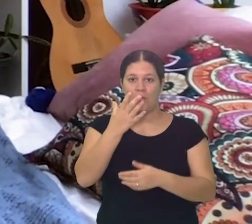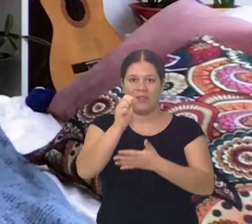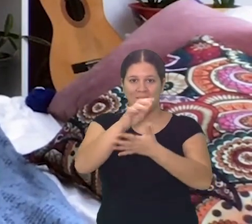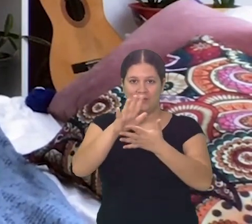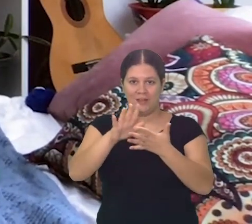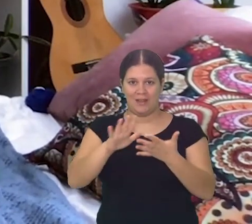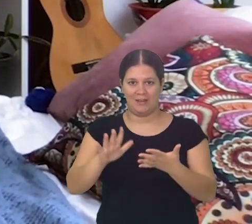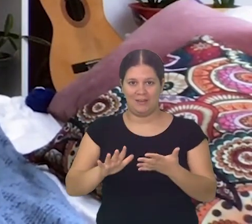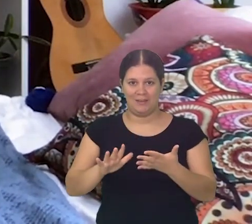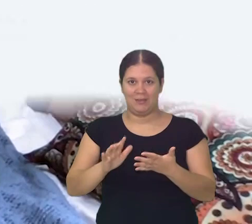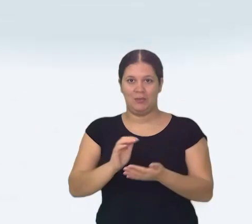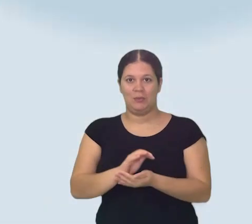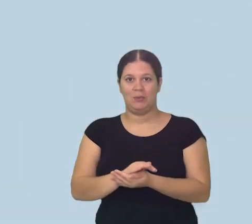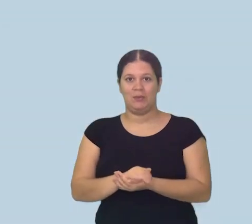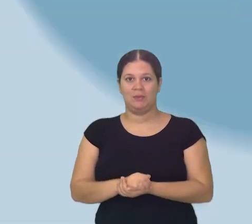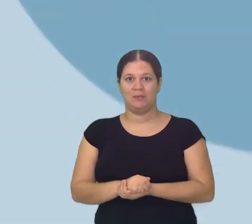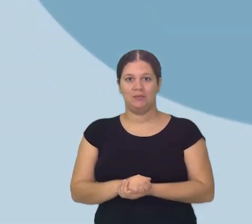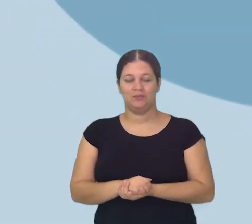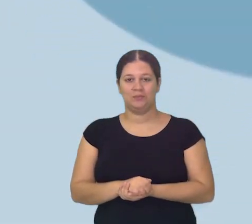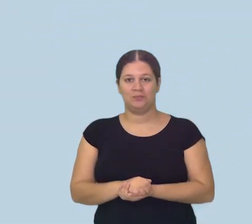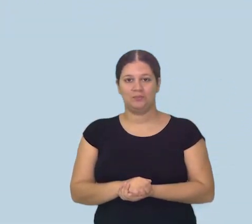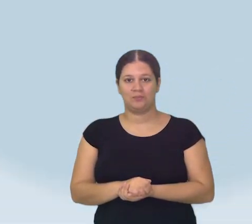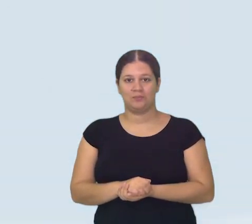bom? Boa atividade!